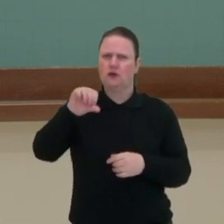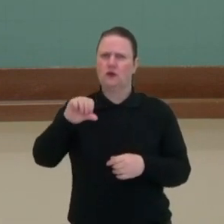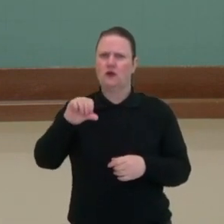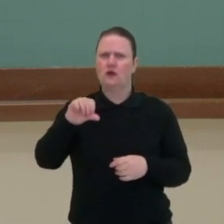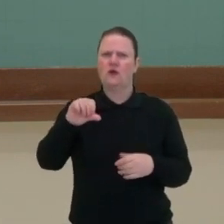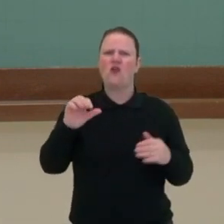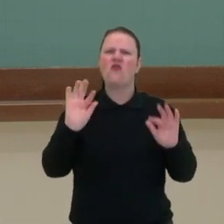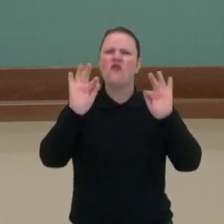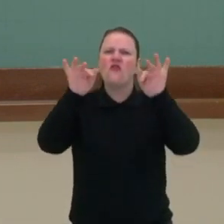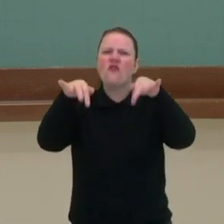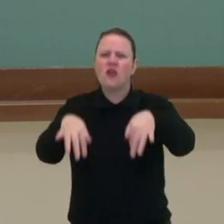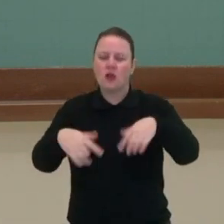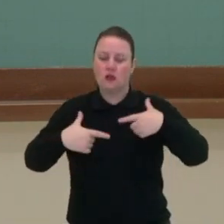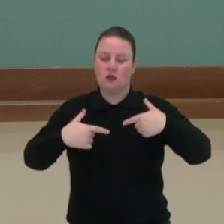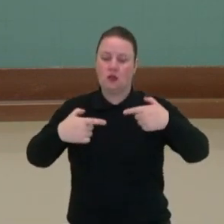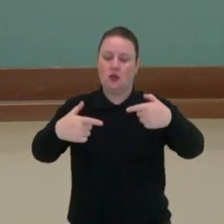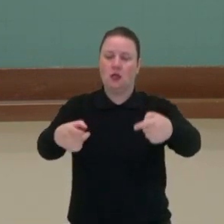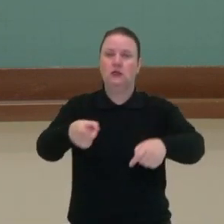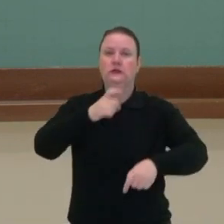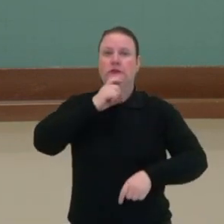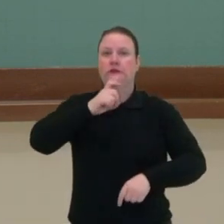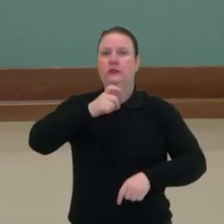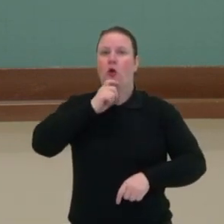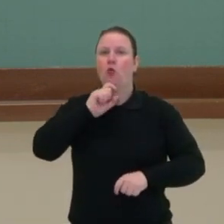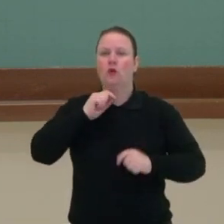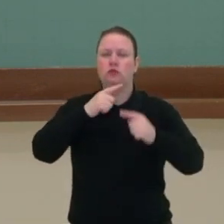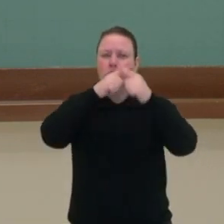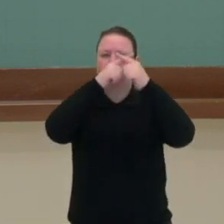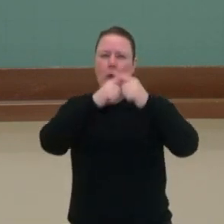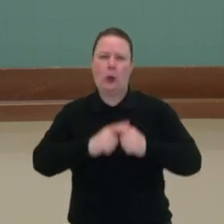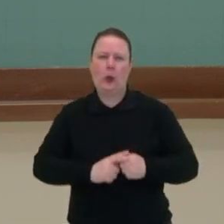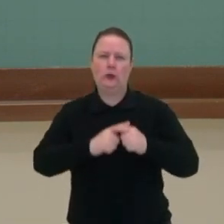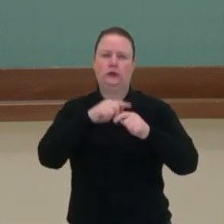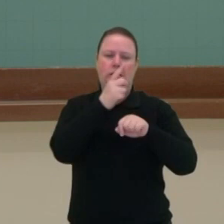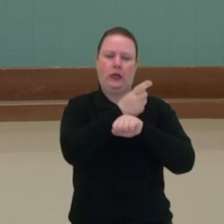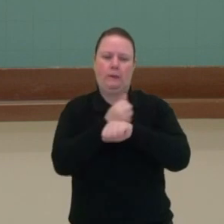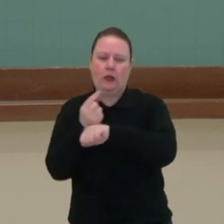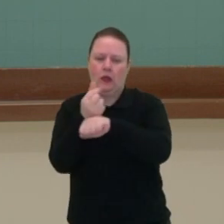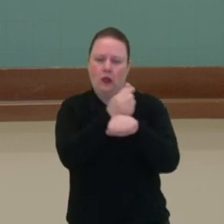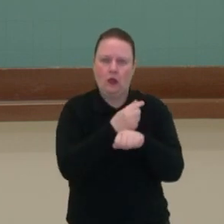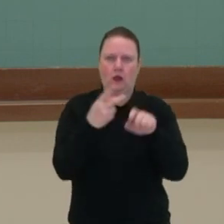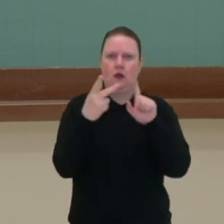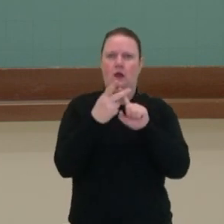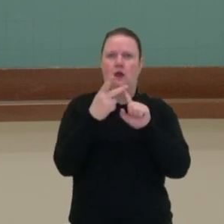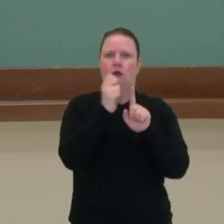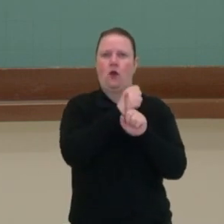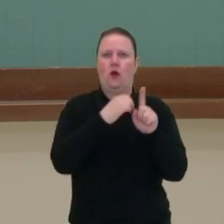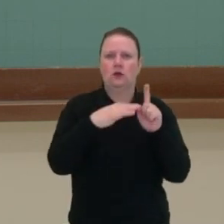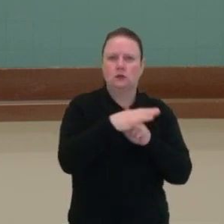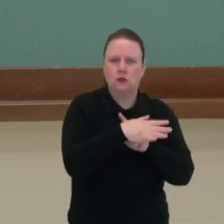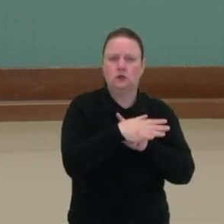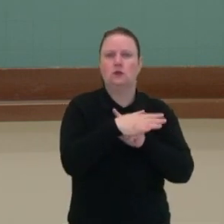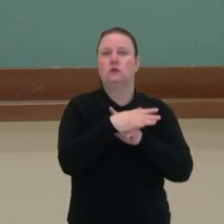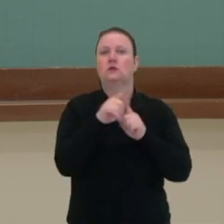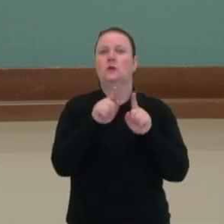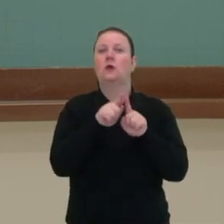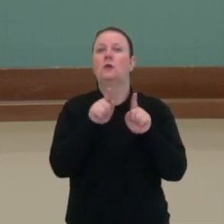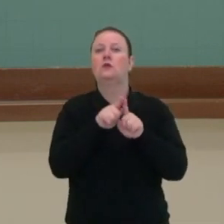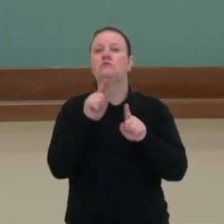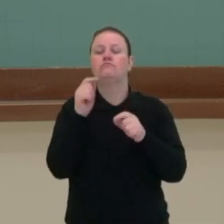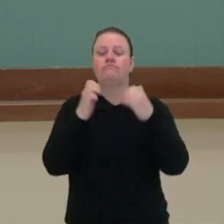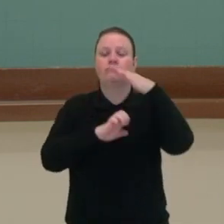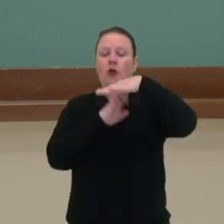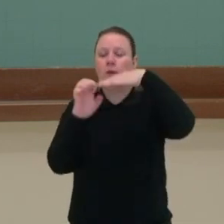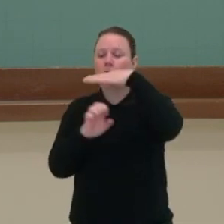da Guerra Fria. Então, aquela disputa ideológica, capitalismo, socialismo. Então, entre os